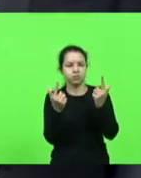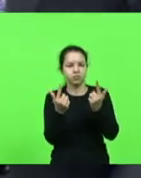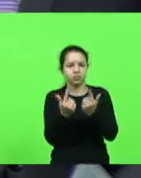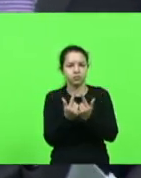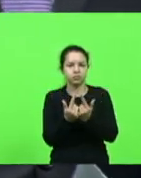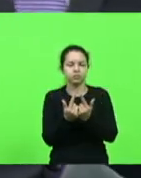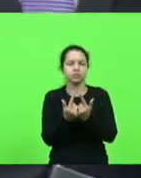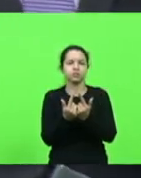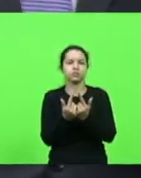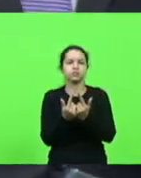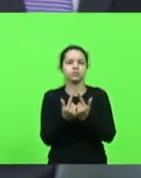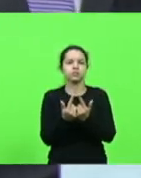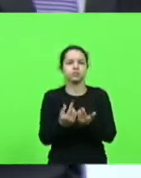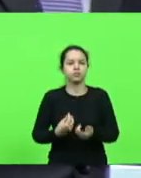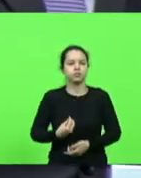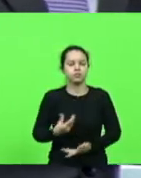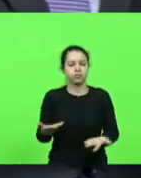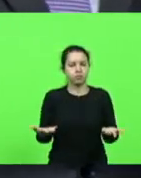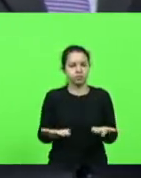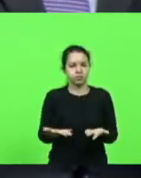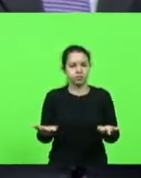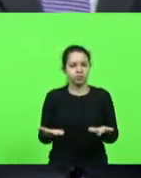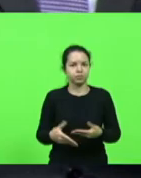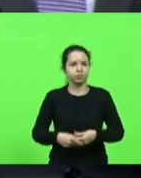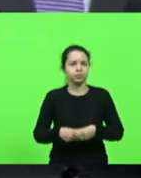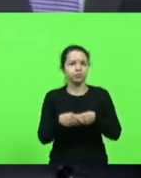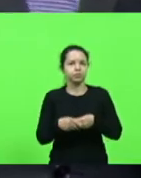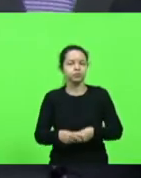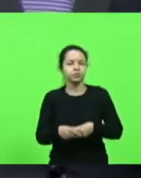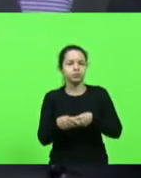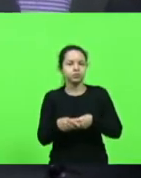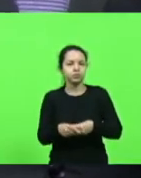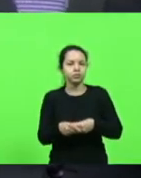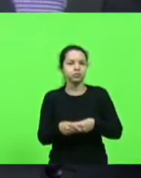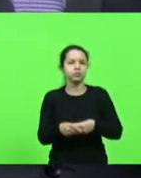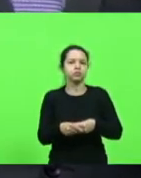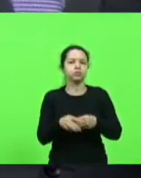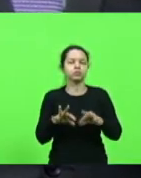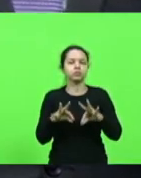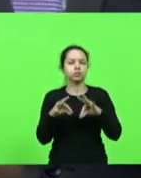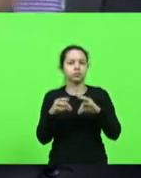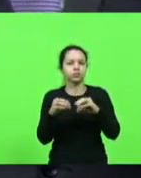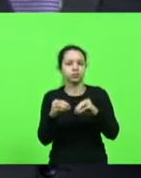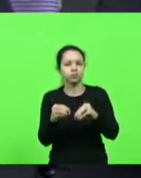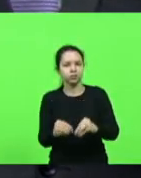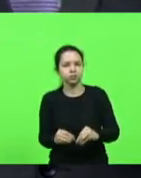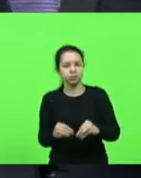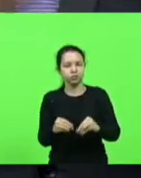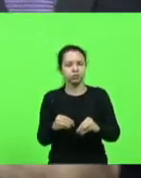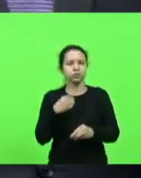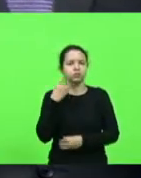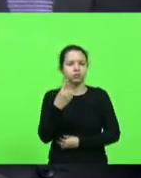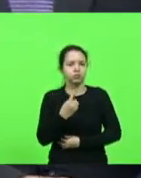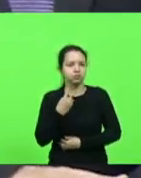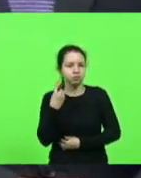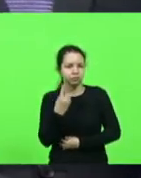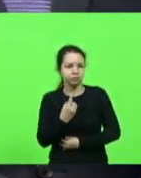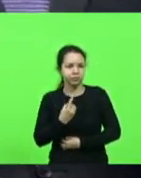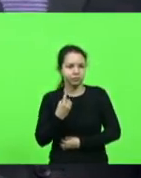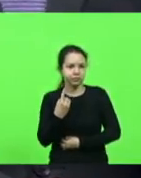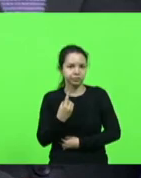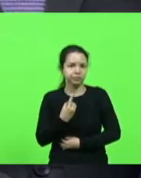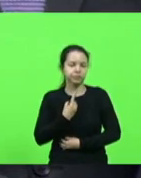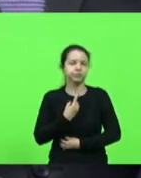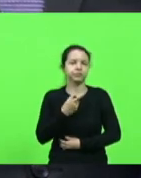conosco hoje. E cumprimento em seu nome todos os demais deputados e as pessoas que estão nos